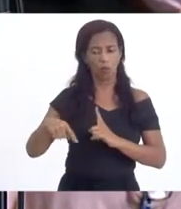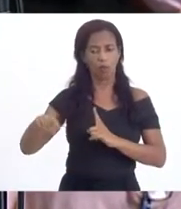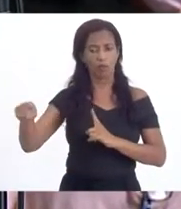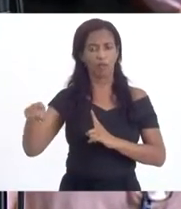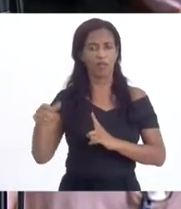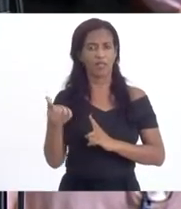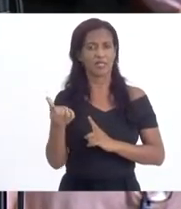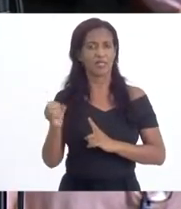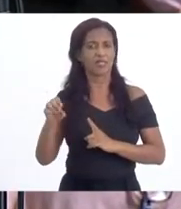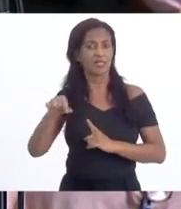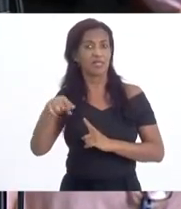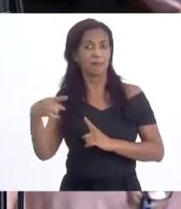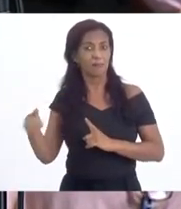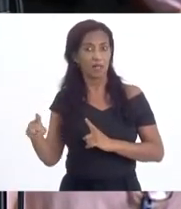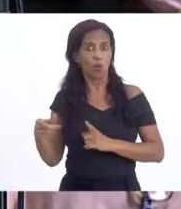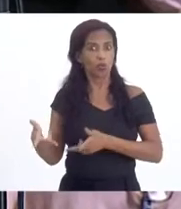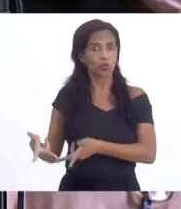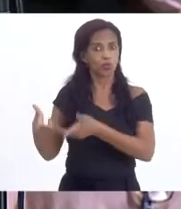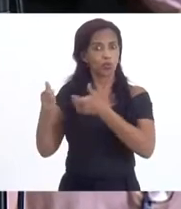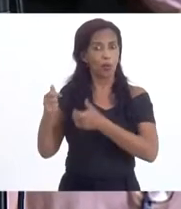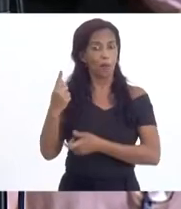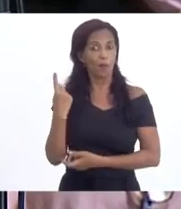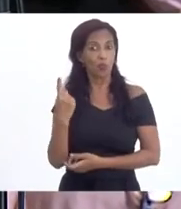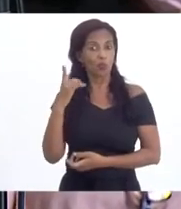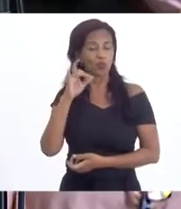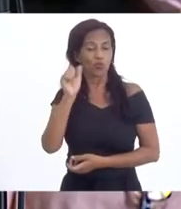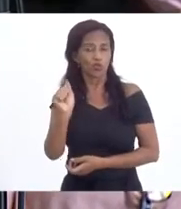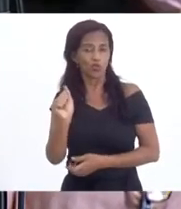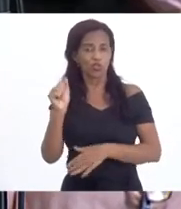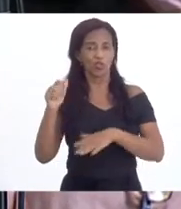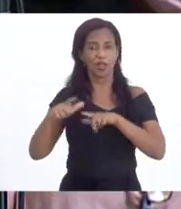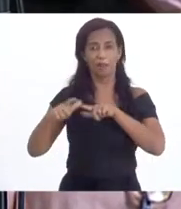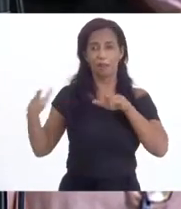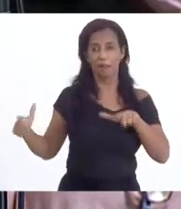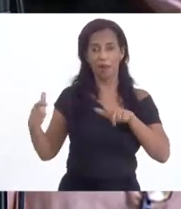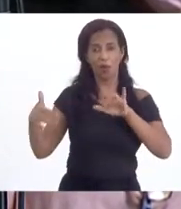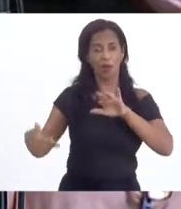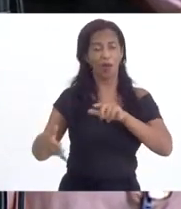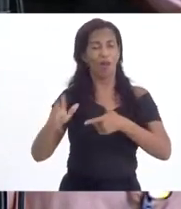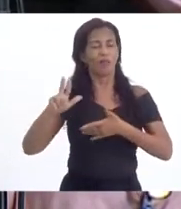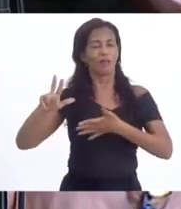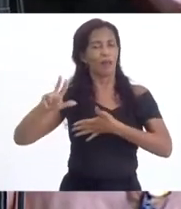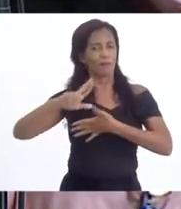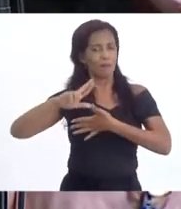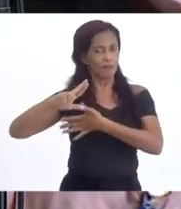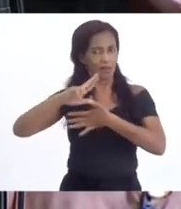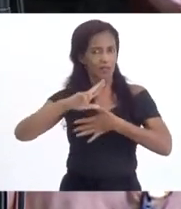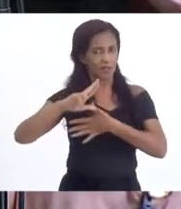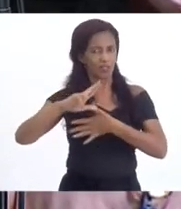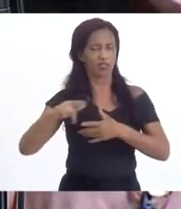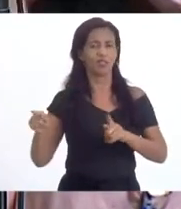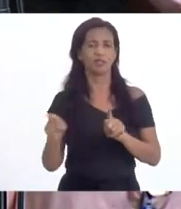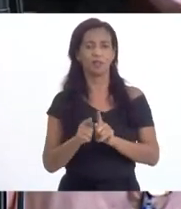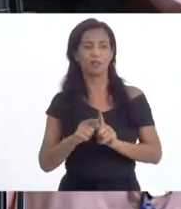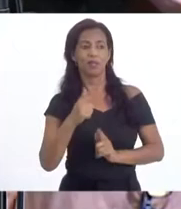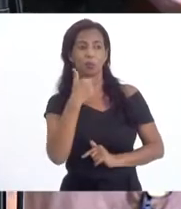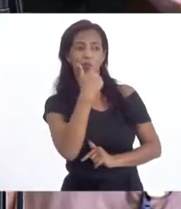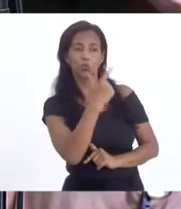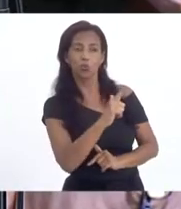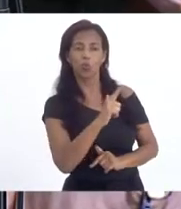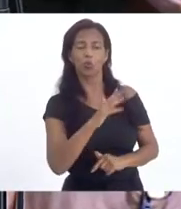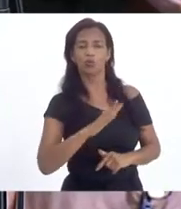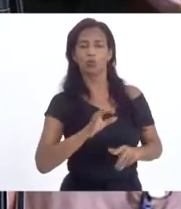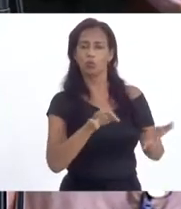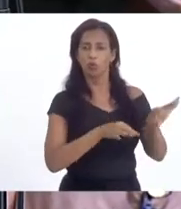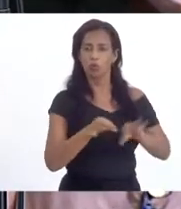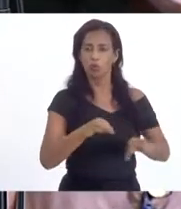aproximadamente 60 milhões de metros cúbicos de gás por dia, a maior da América Latina, que fica em Macaé também, processa 25, e temos um outro